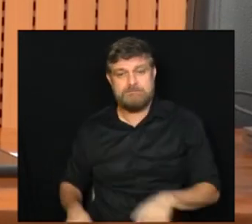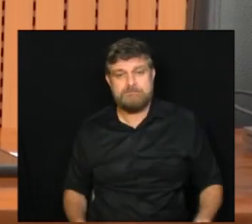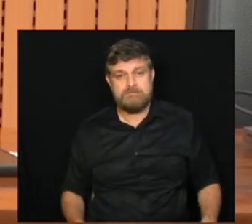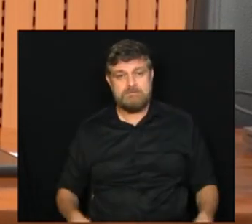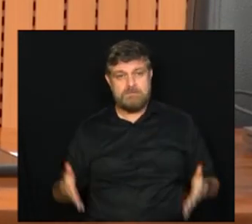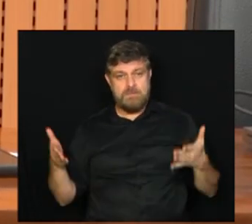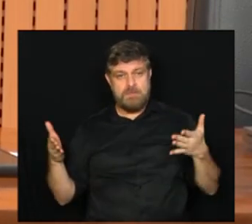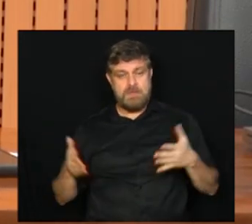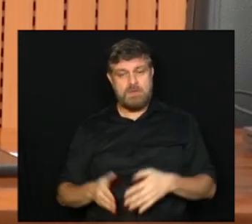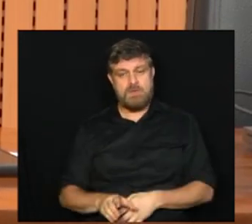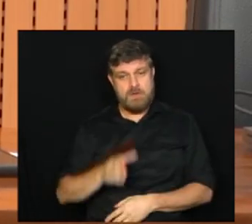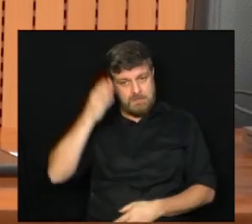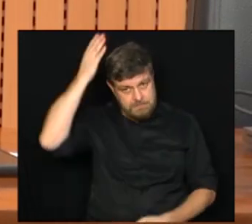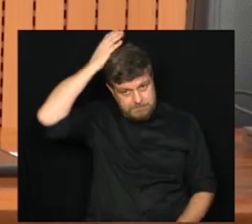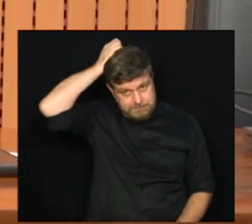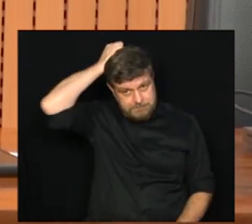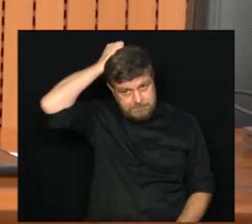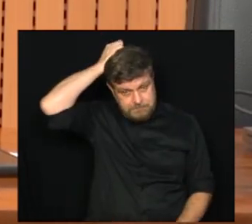favor.